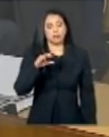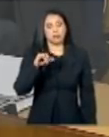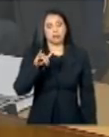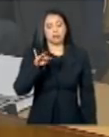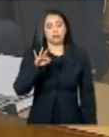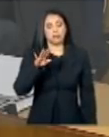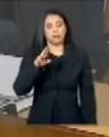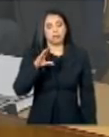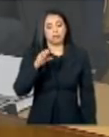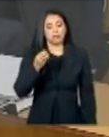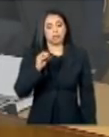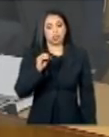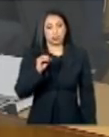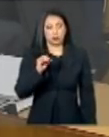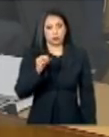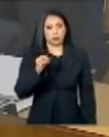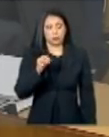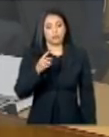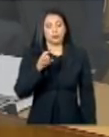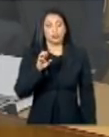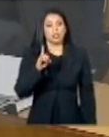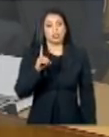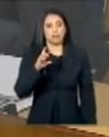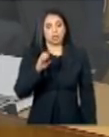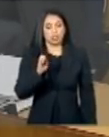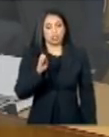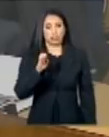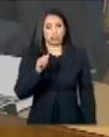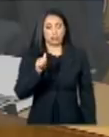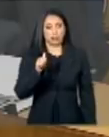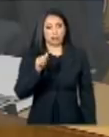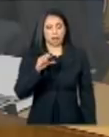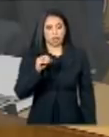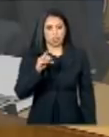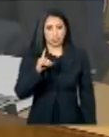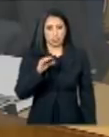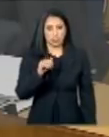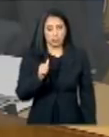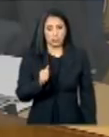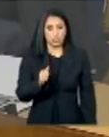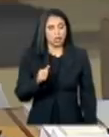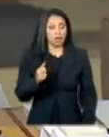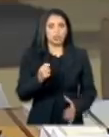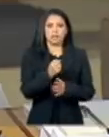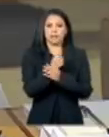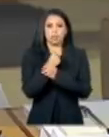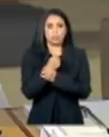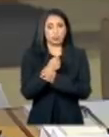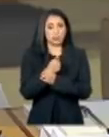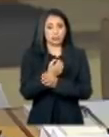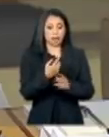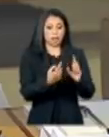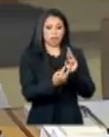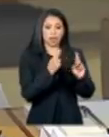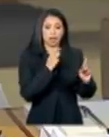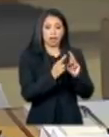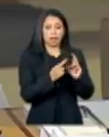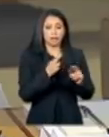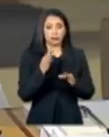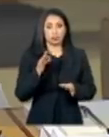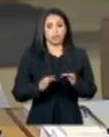almejada justiça e estabilidade das relações jurídicas o fator tempo